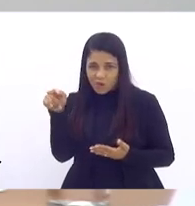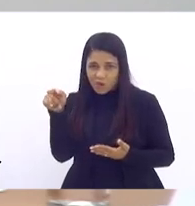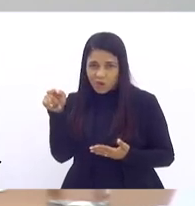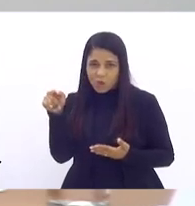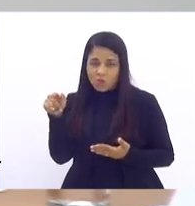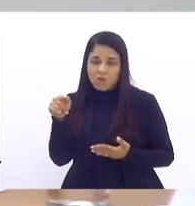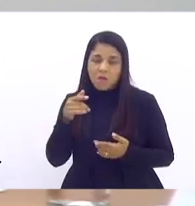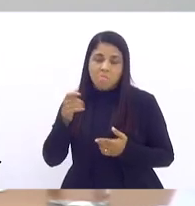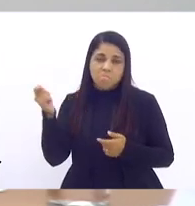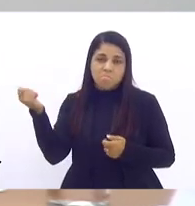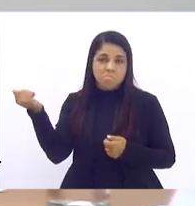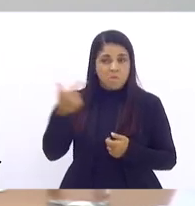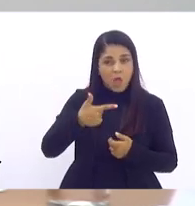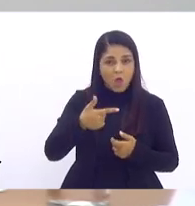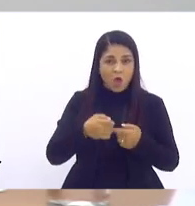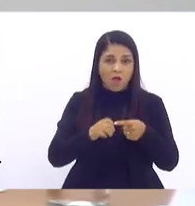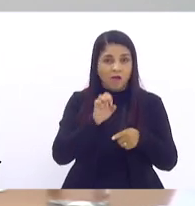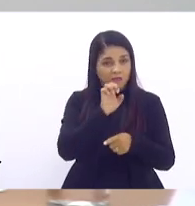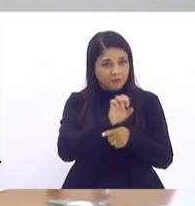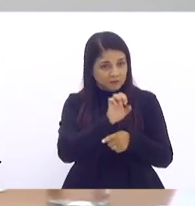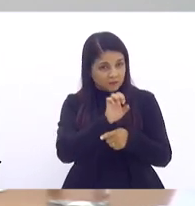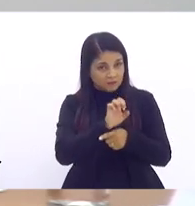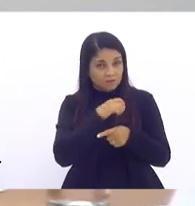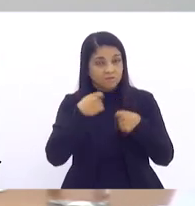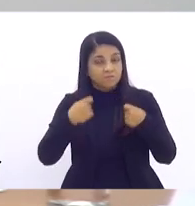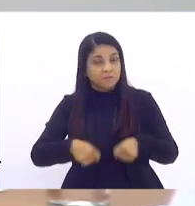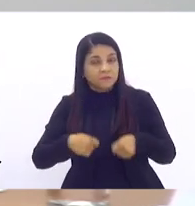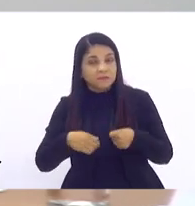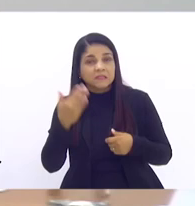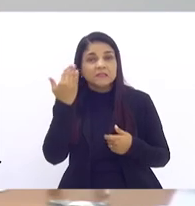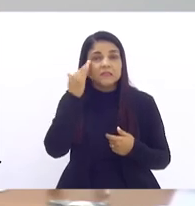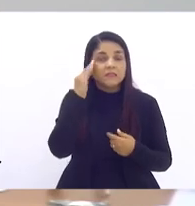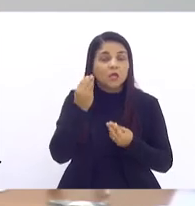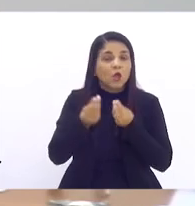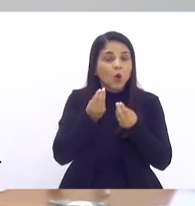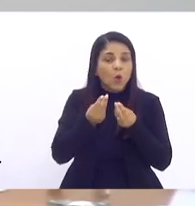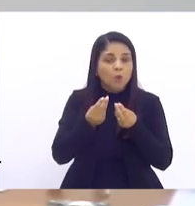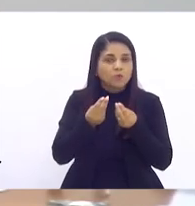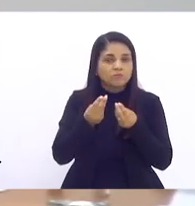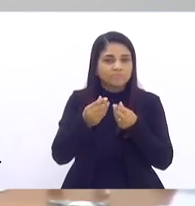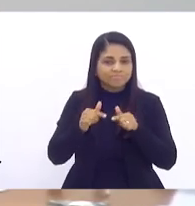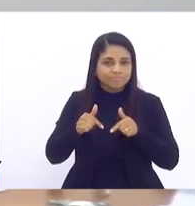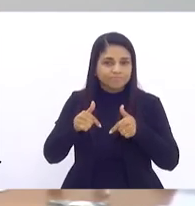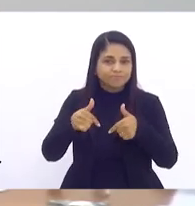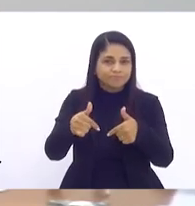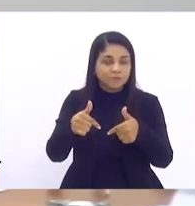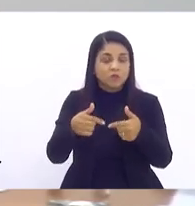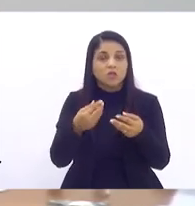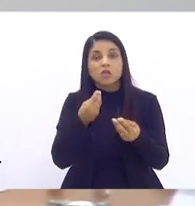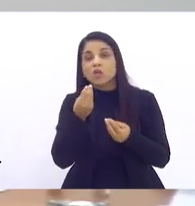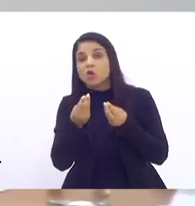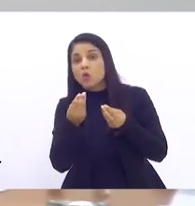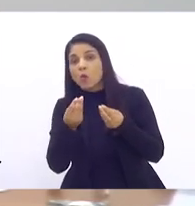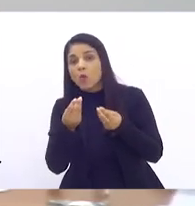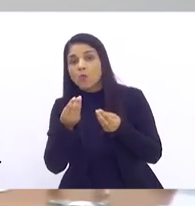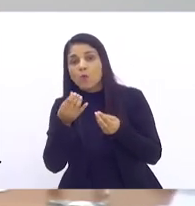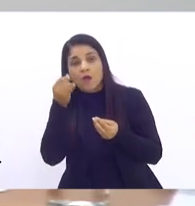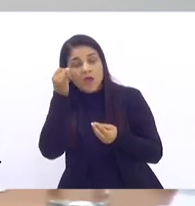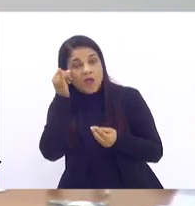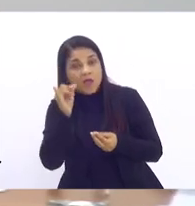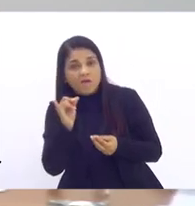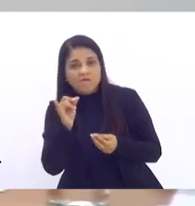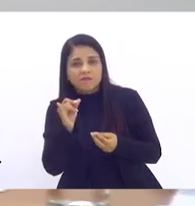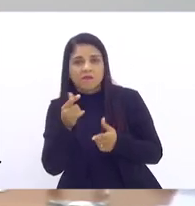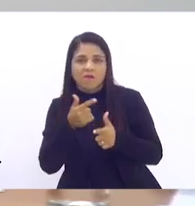do que estadual e municipal nós temos que entender como isso funciona como segurar essa senha para que a gente possa